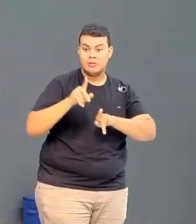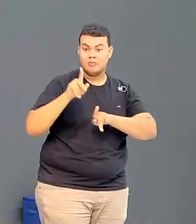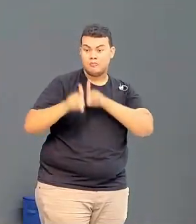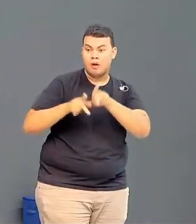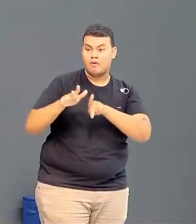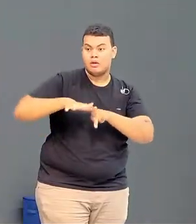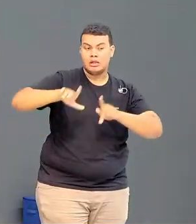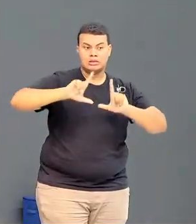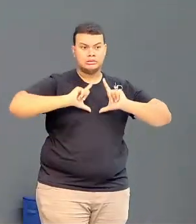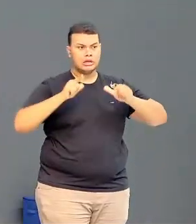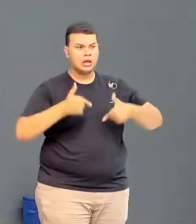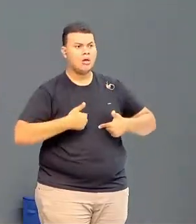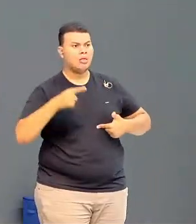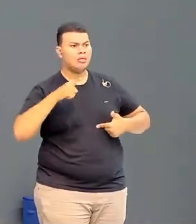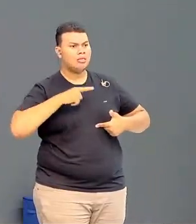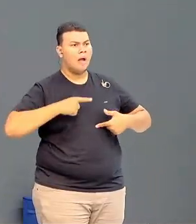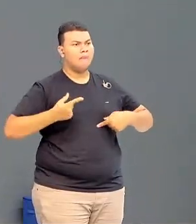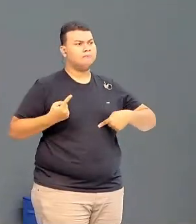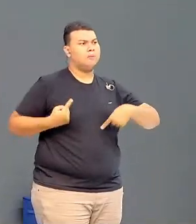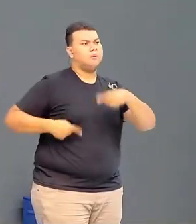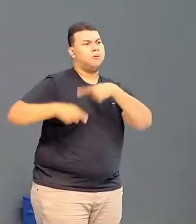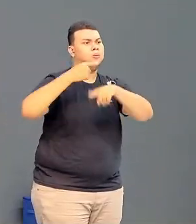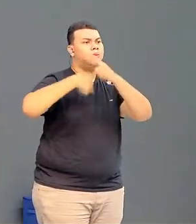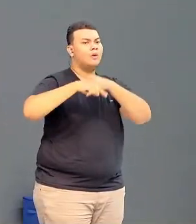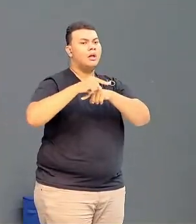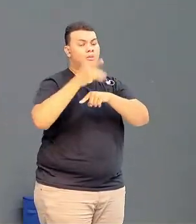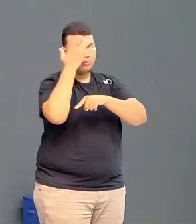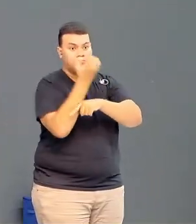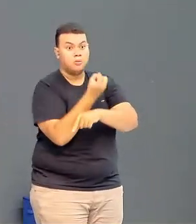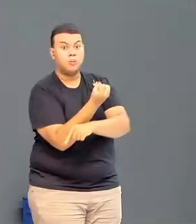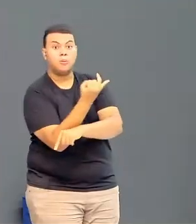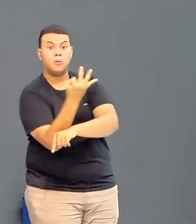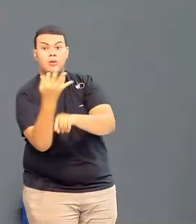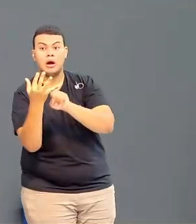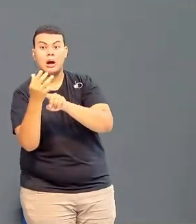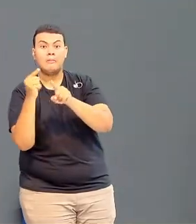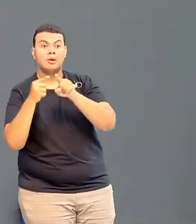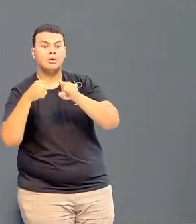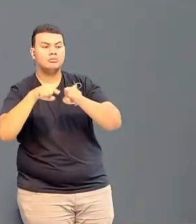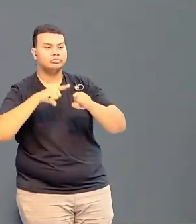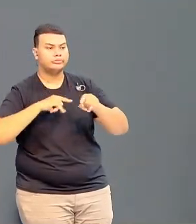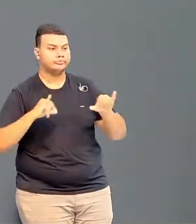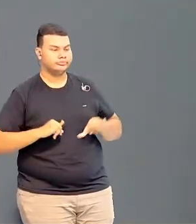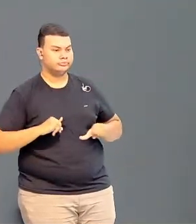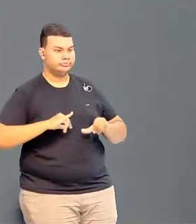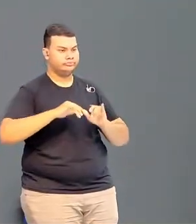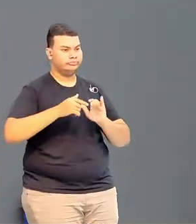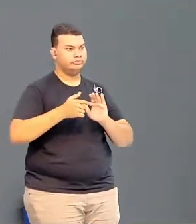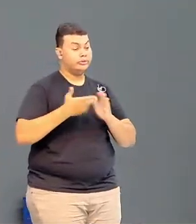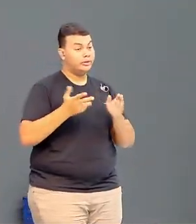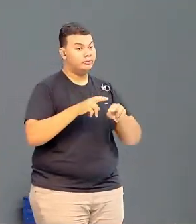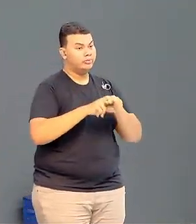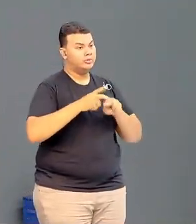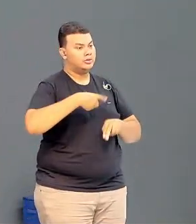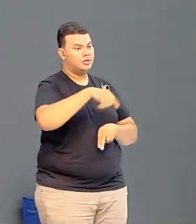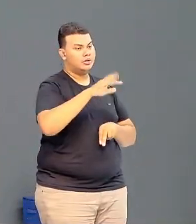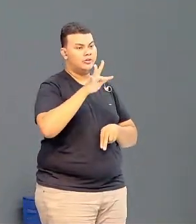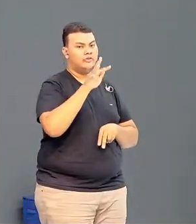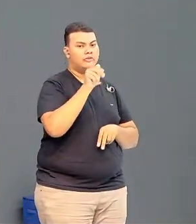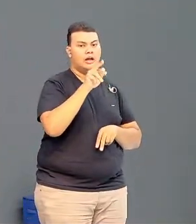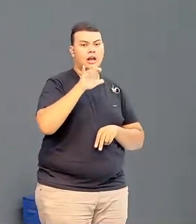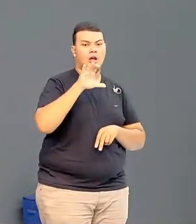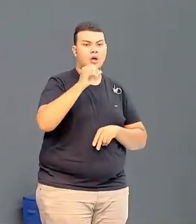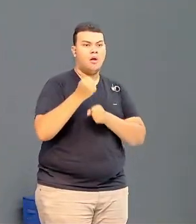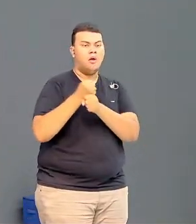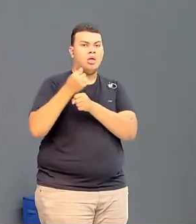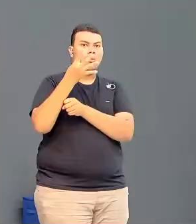Israel, que era mais numeroso e poderoso, não conseguia enxergar-se desse jeito. E aí o faraó, 430